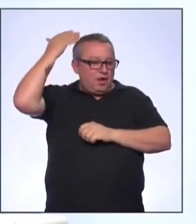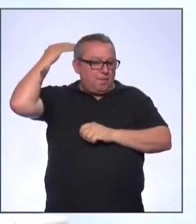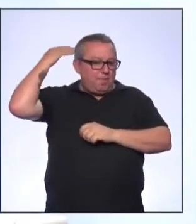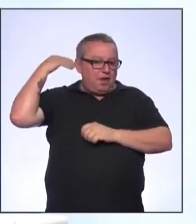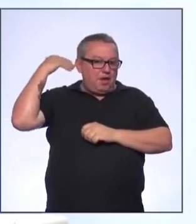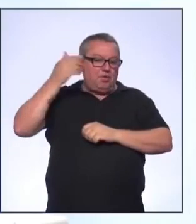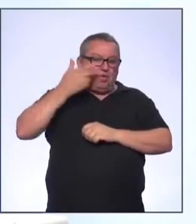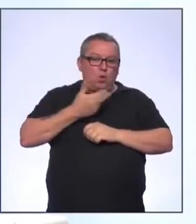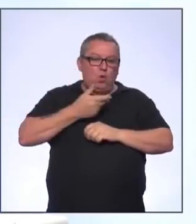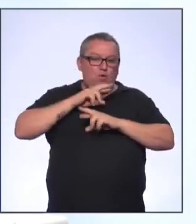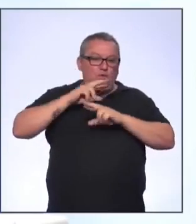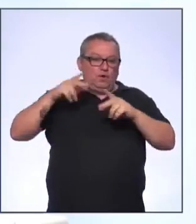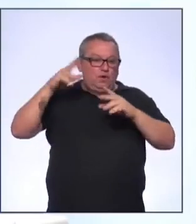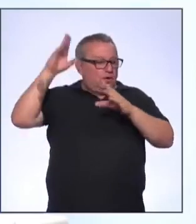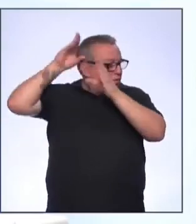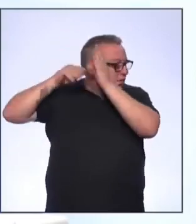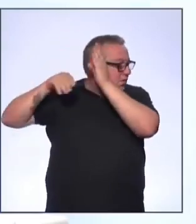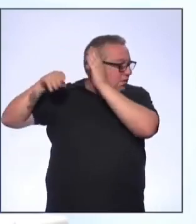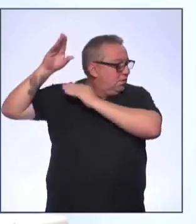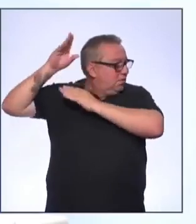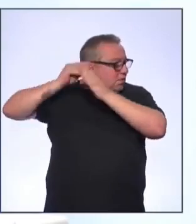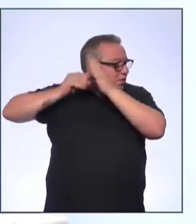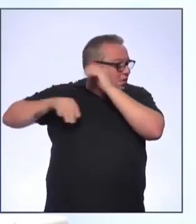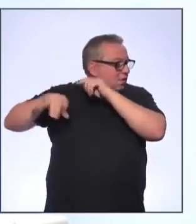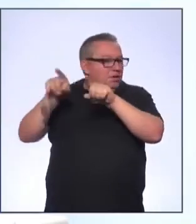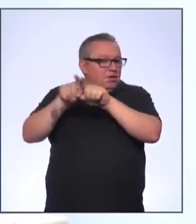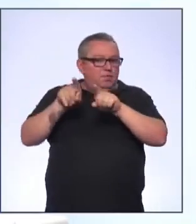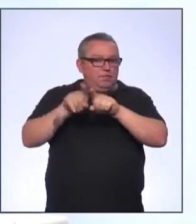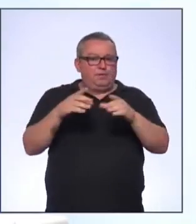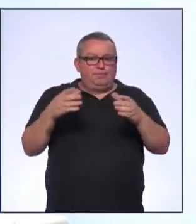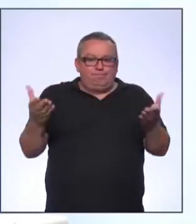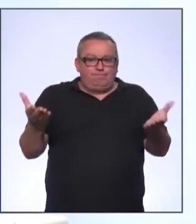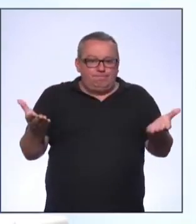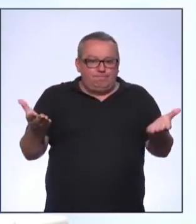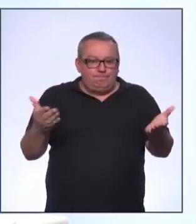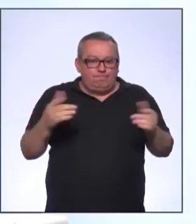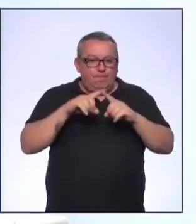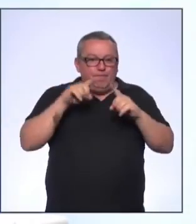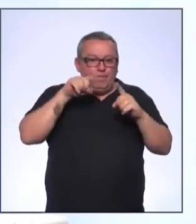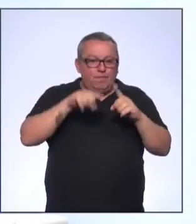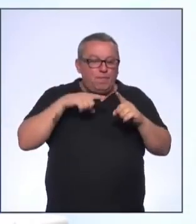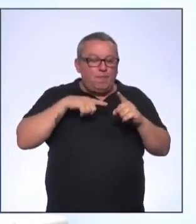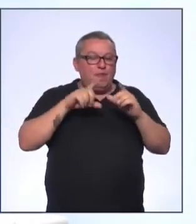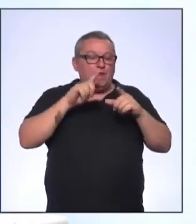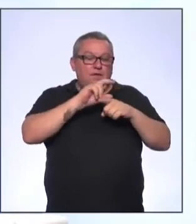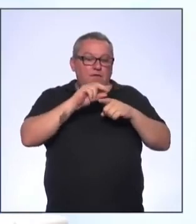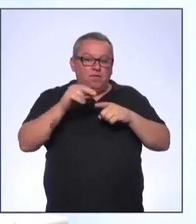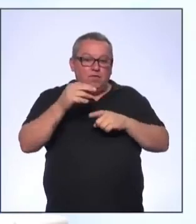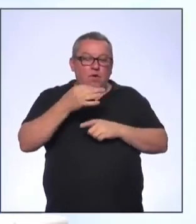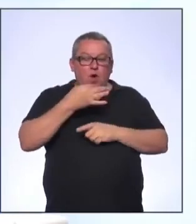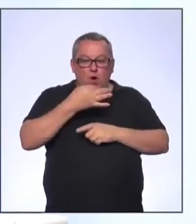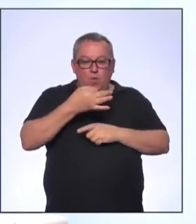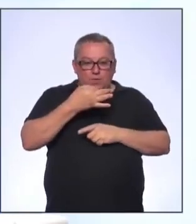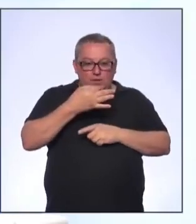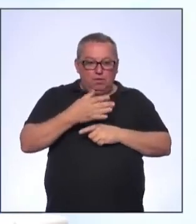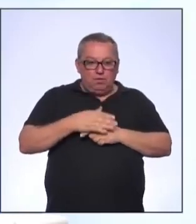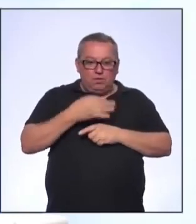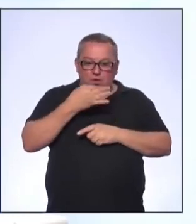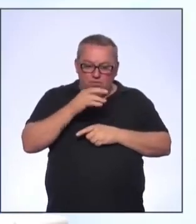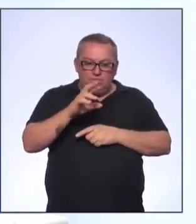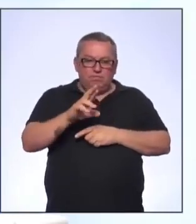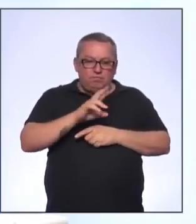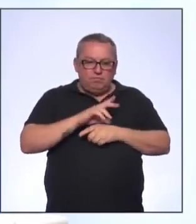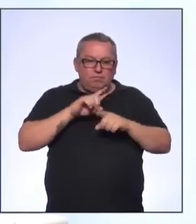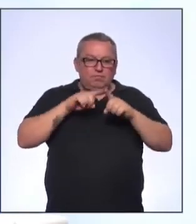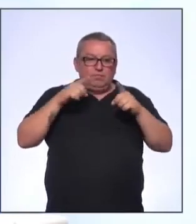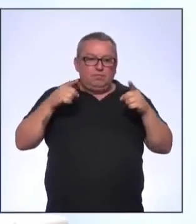de uma forma ou de outra, alisar, né? Então, esta é a questão neste artigo de opinião. Eu acho que eu já respondi alguma coisa, mas eu